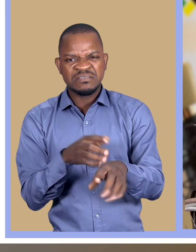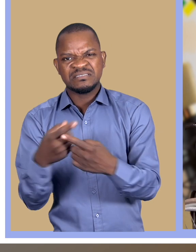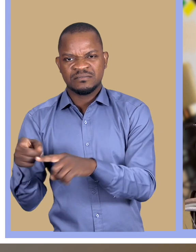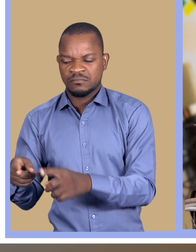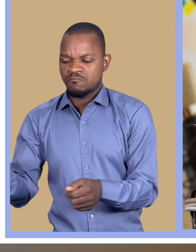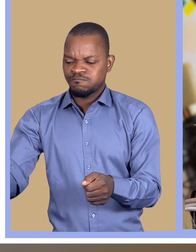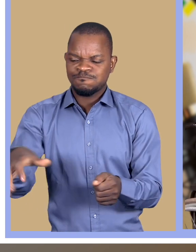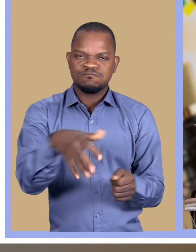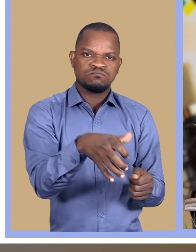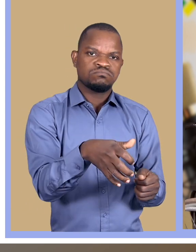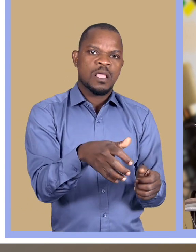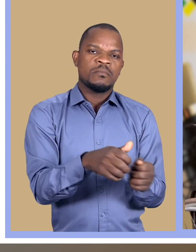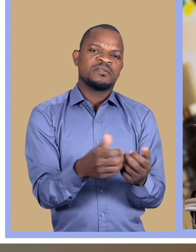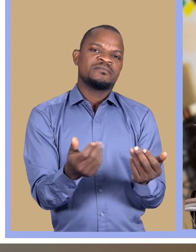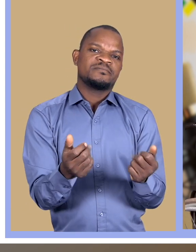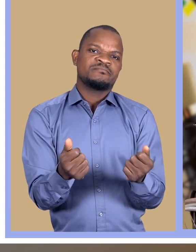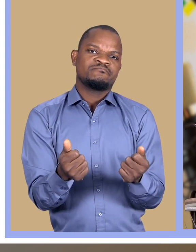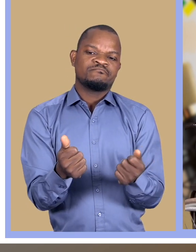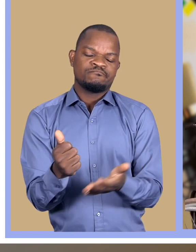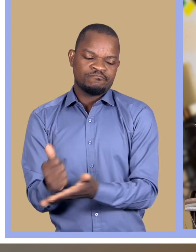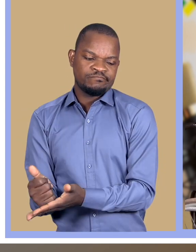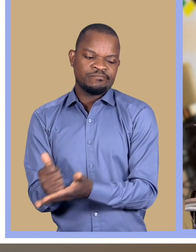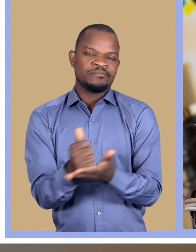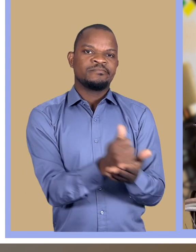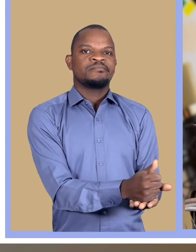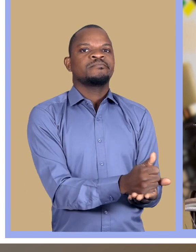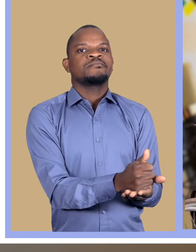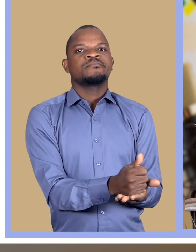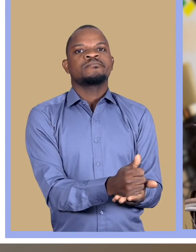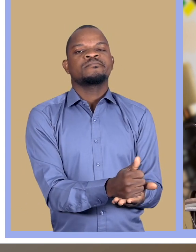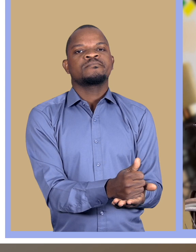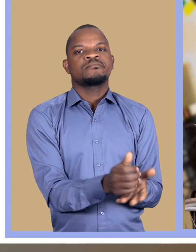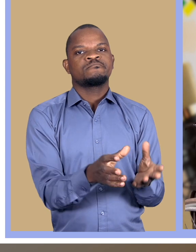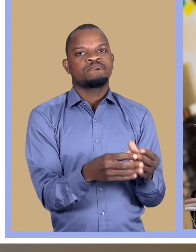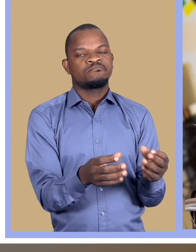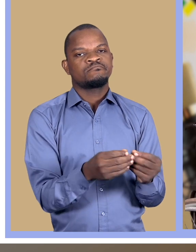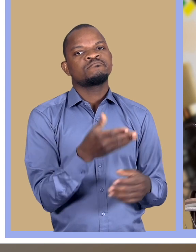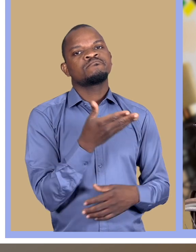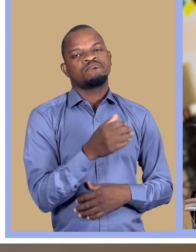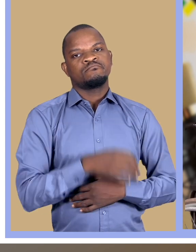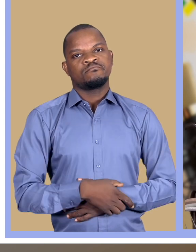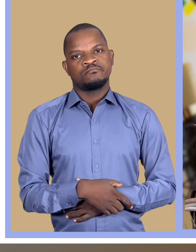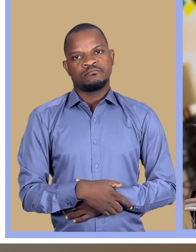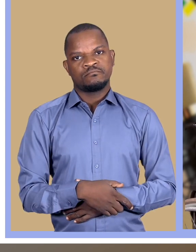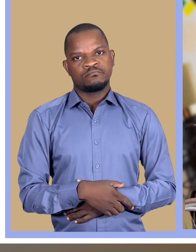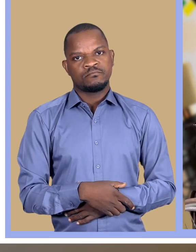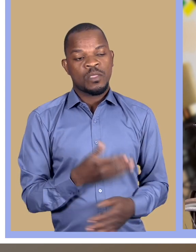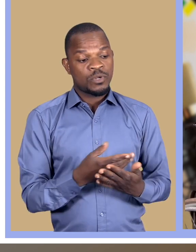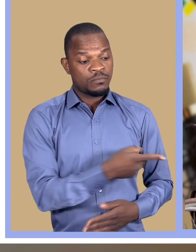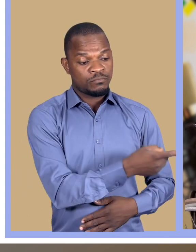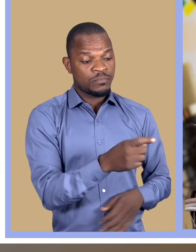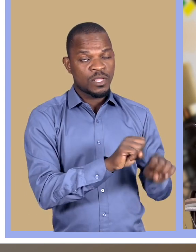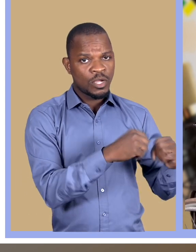fácil e até um apoio que faria toda a diferença se este material chegasse a estas organizações para que elas